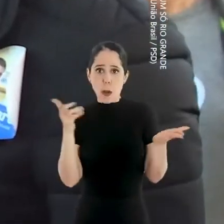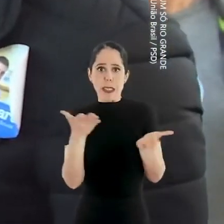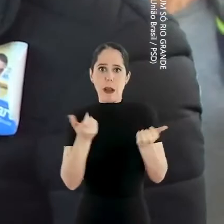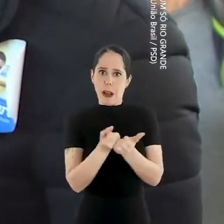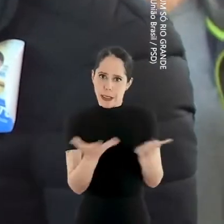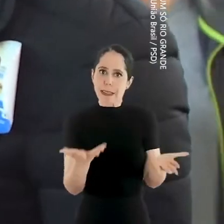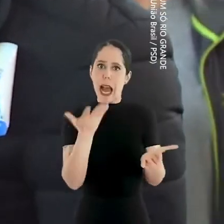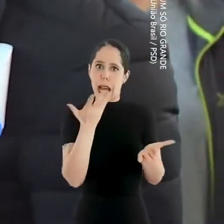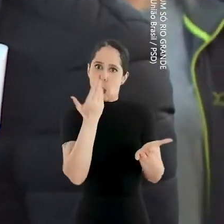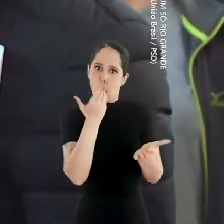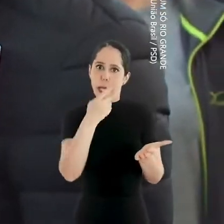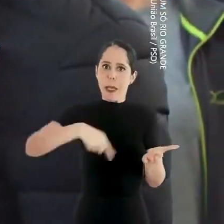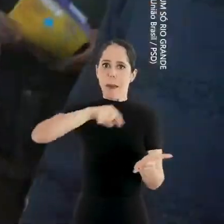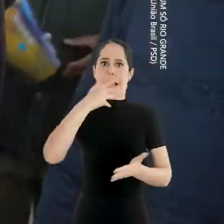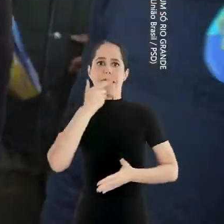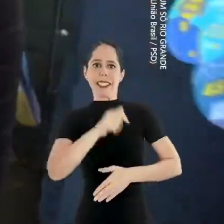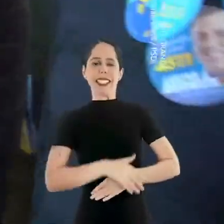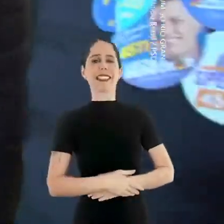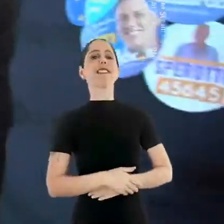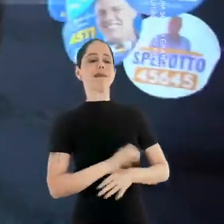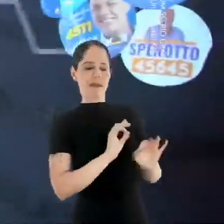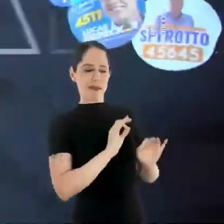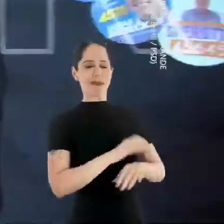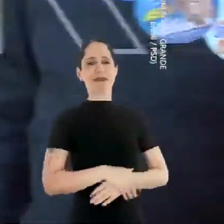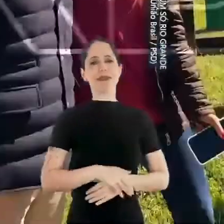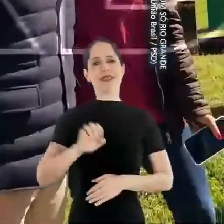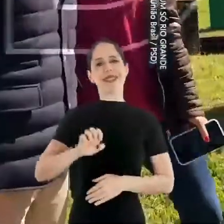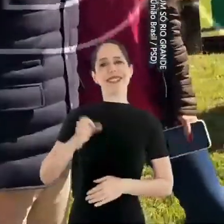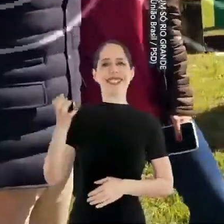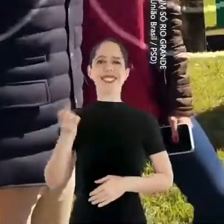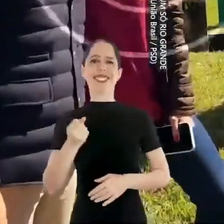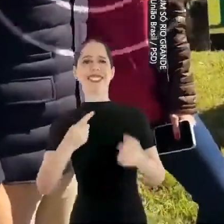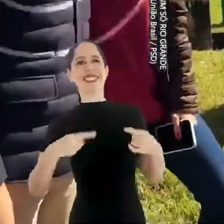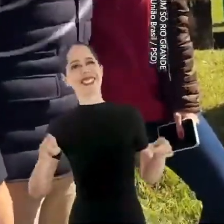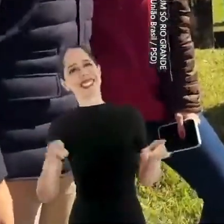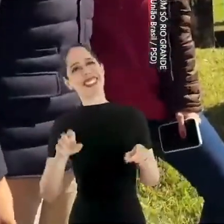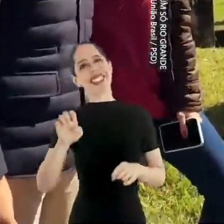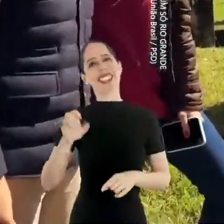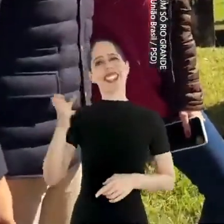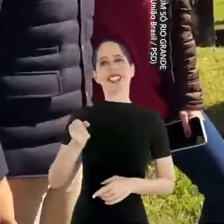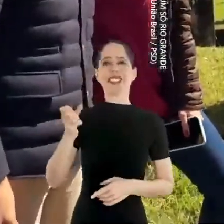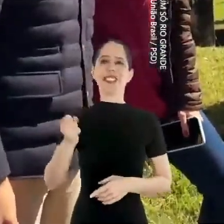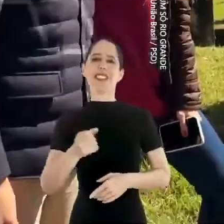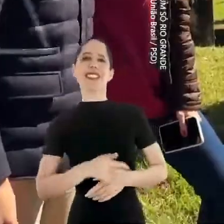consegue servir uma refeição para essa criança. É isso aí. Eduardo!